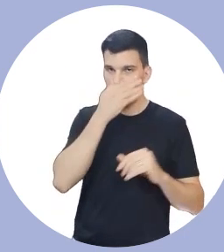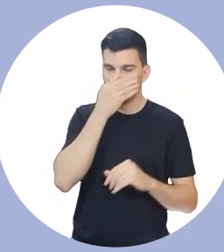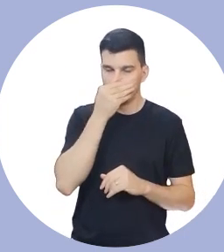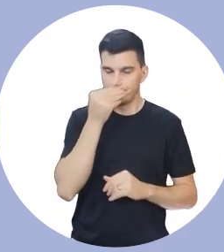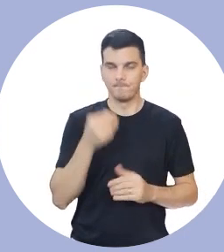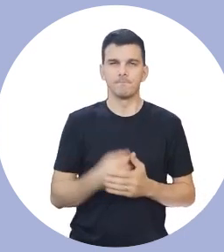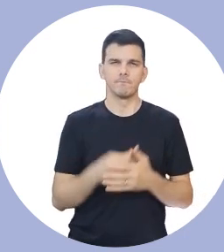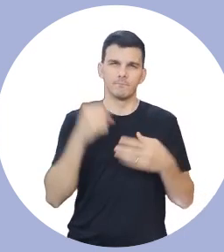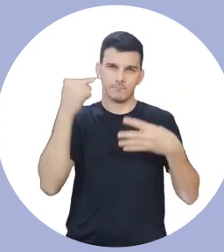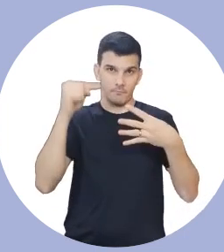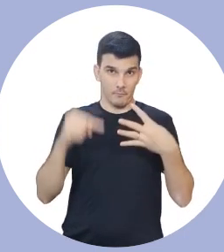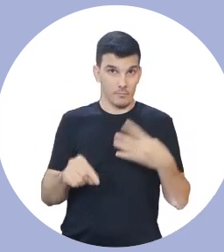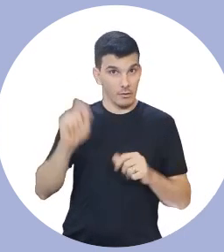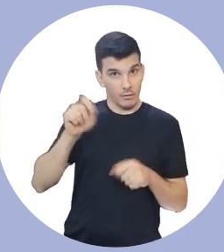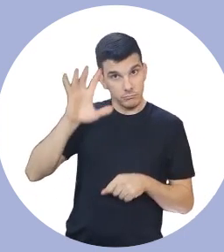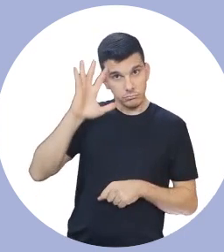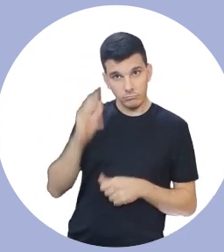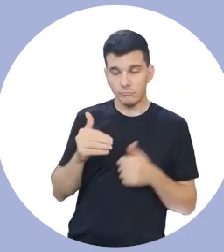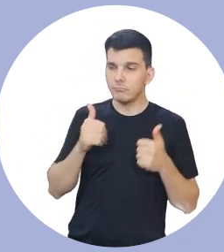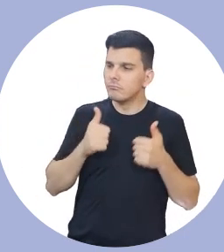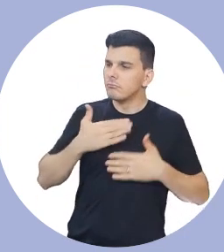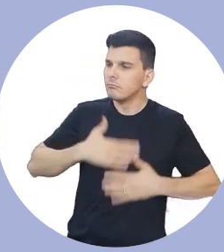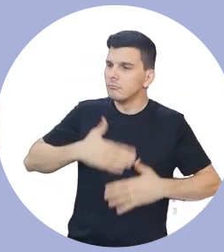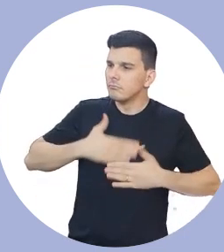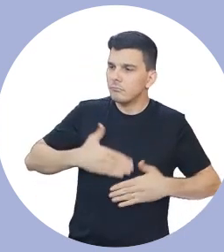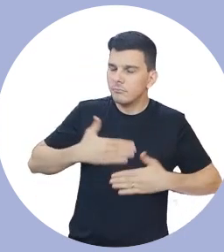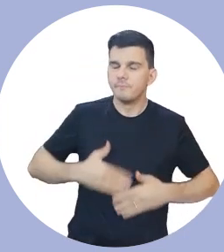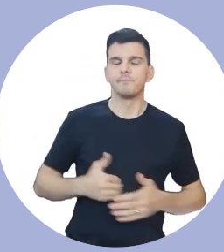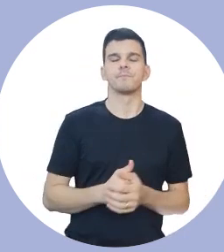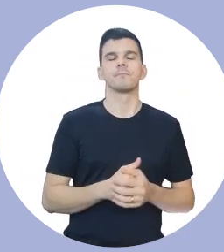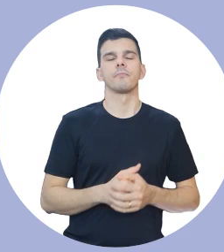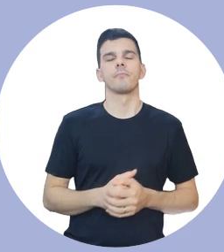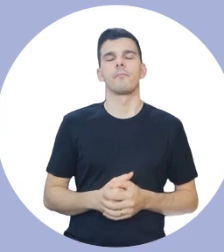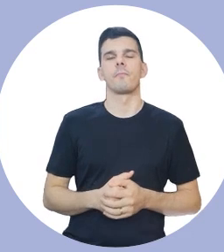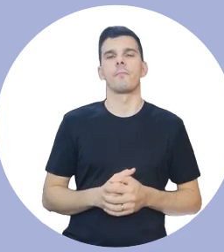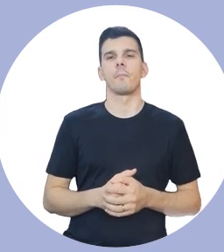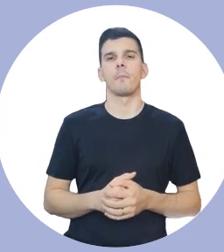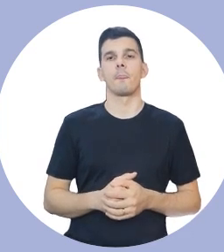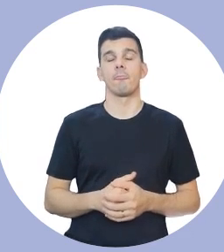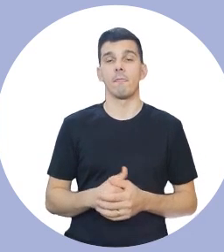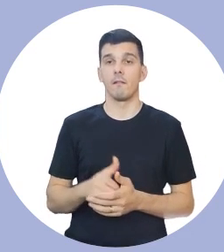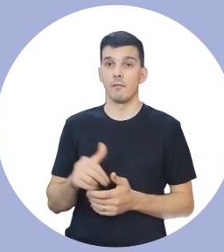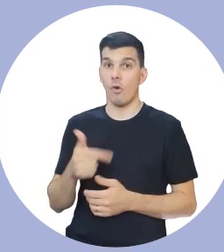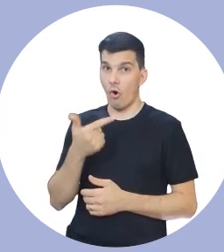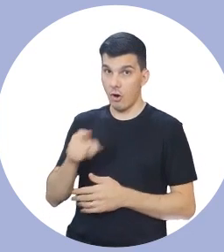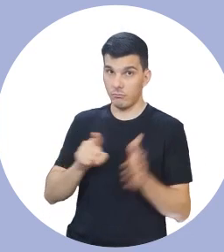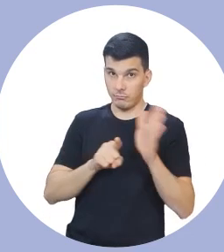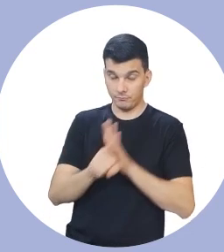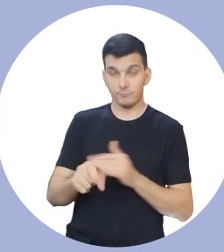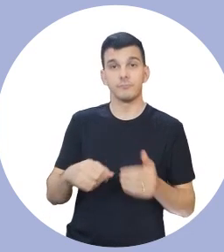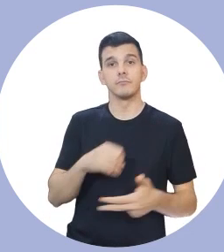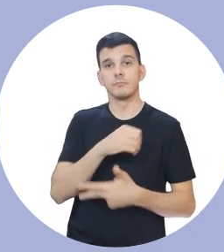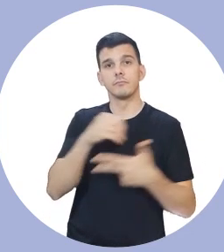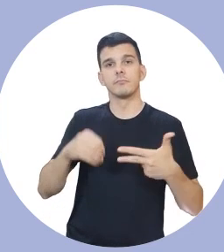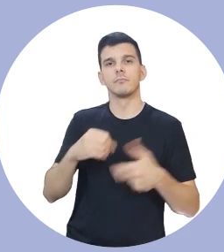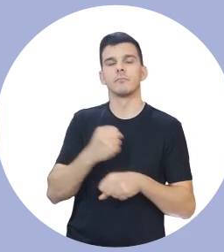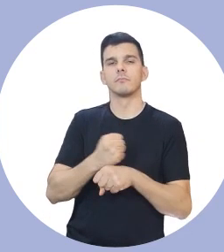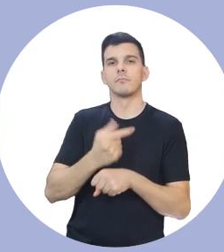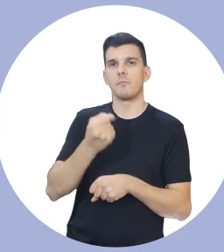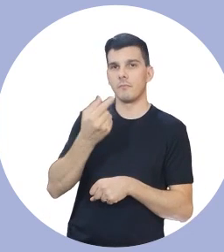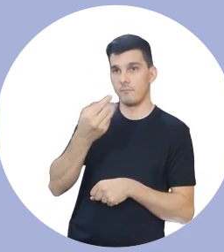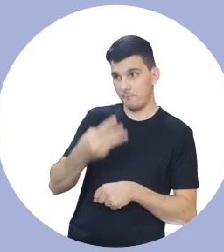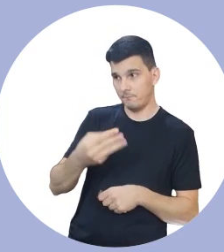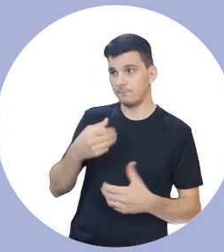quadros, pessoal. Comparou os dois quadros, você consegue resolver tranquilamente esse tipo de questão. Funções inorgânicas, uma questão